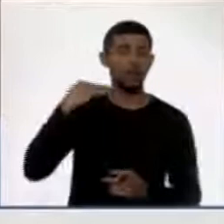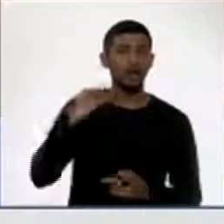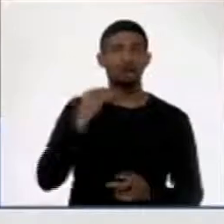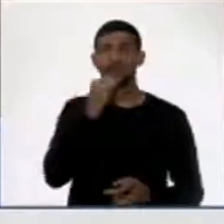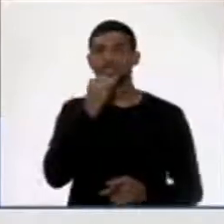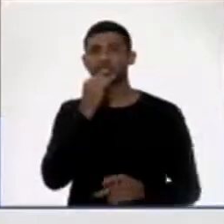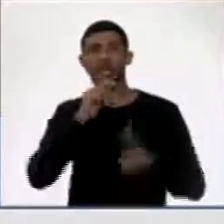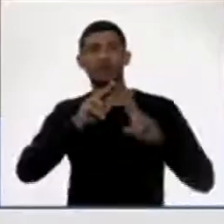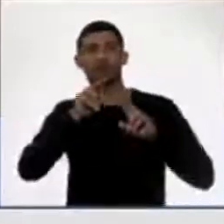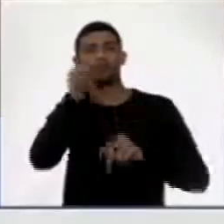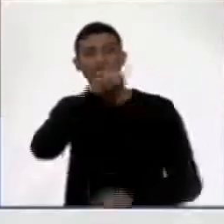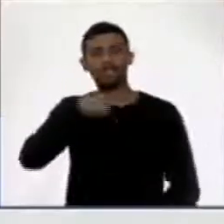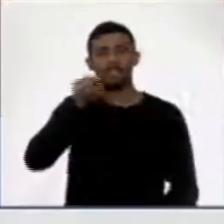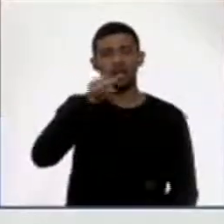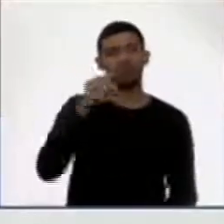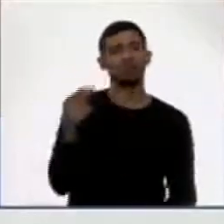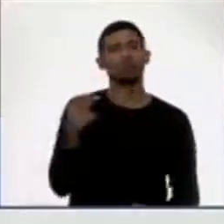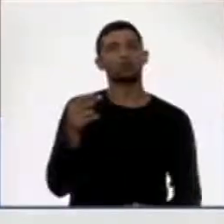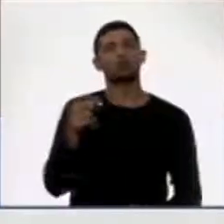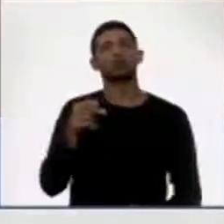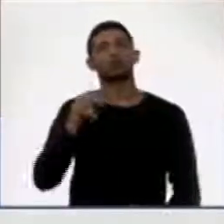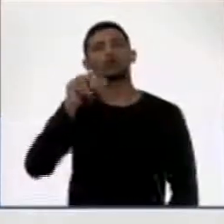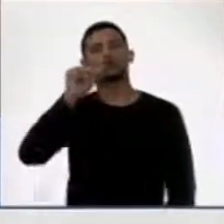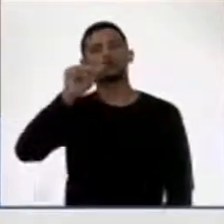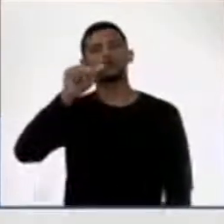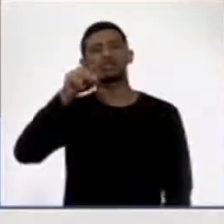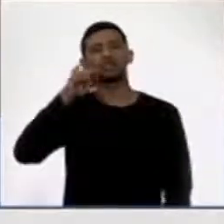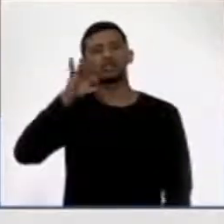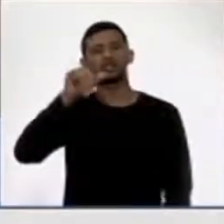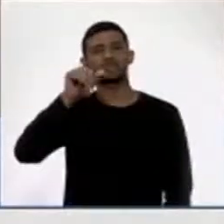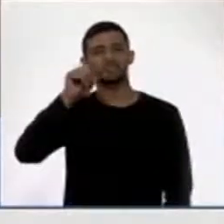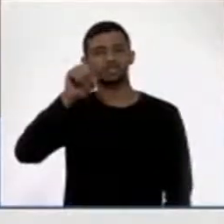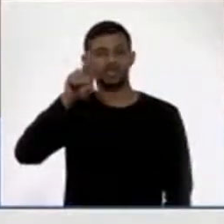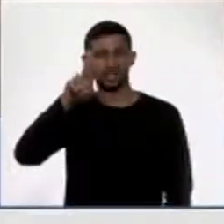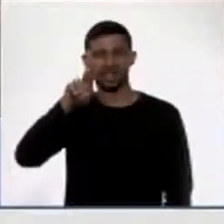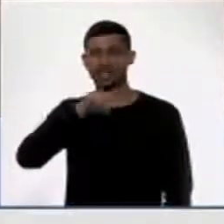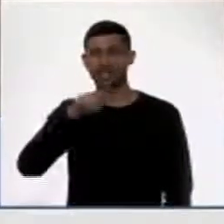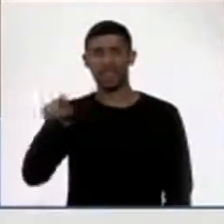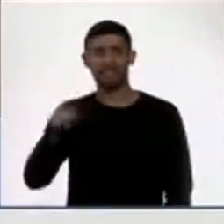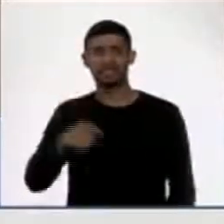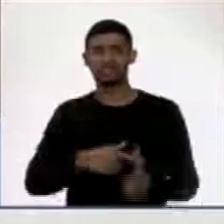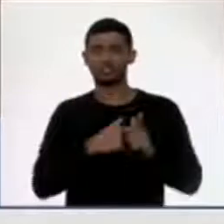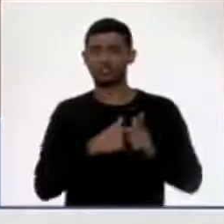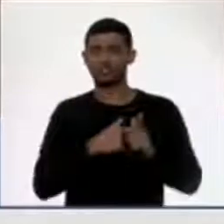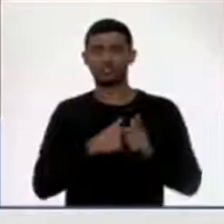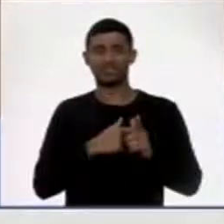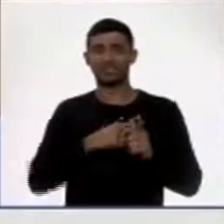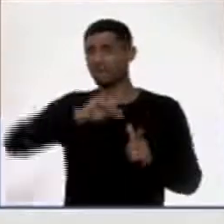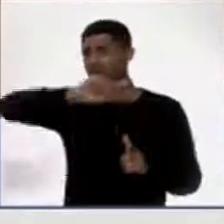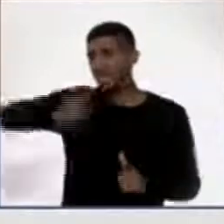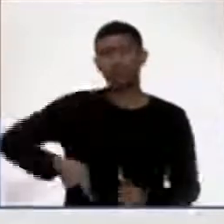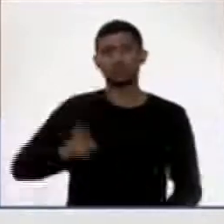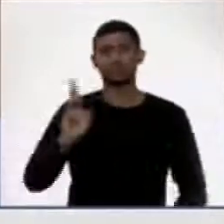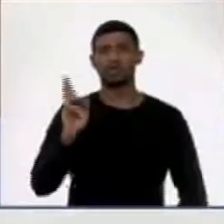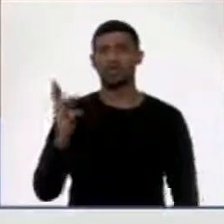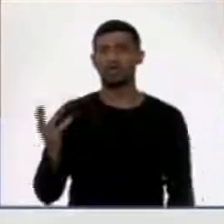Itaú, como Santander, devem bilhões e bilhões de reais. O governo